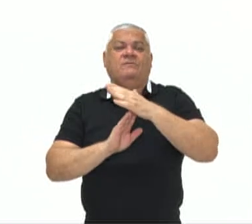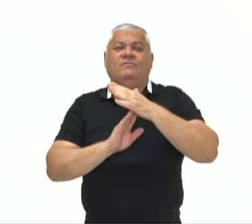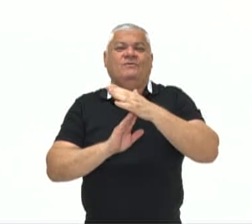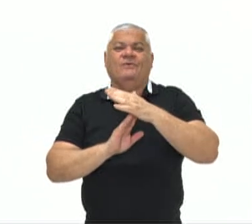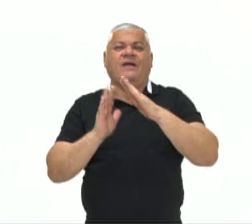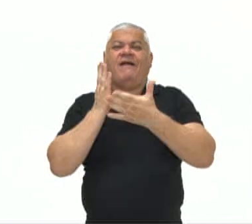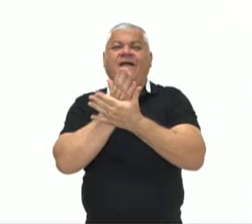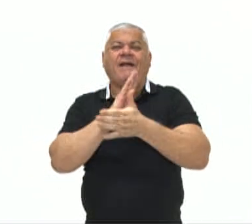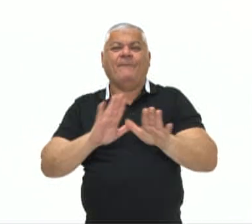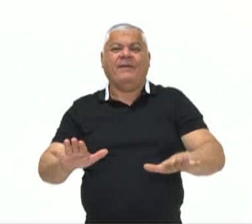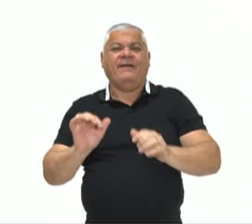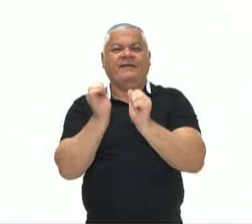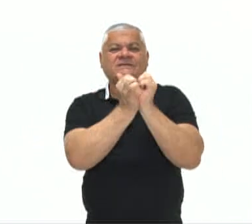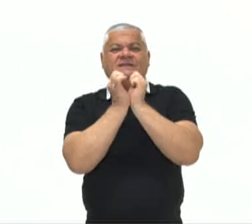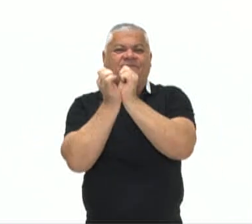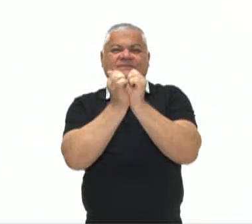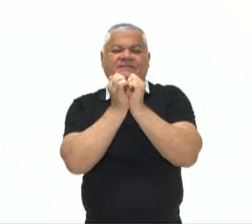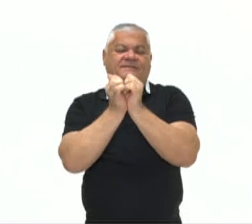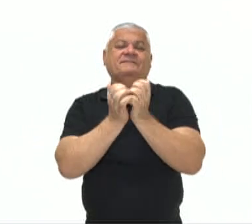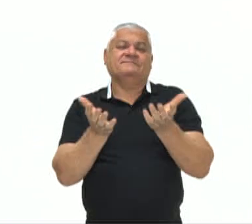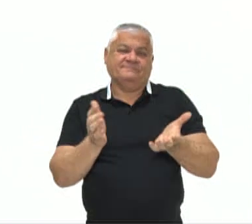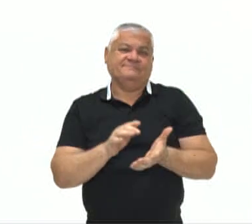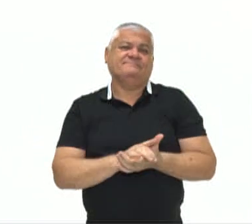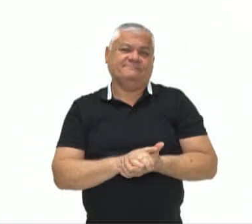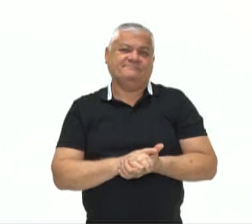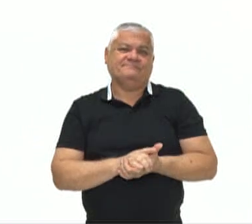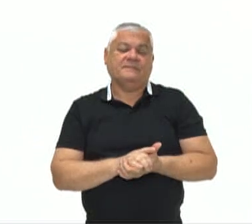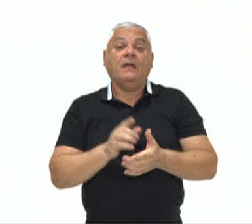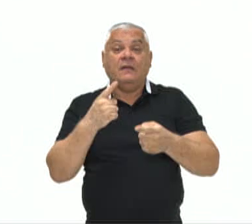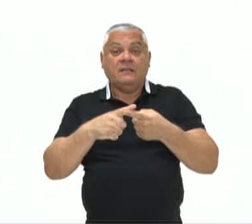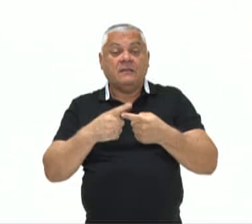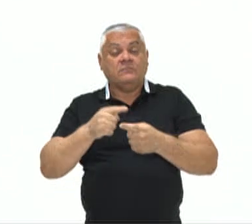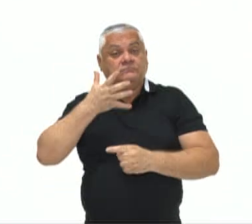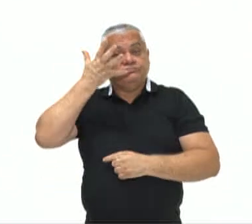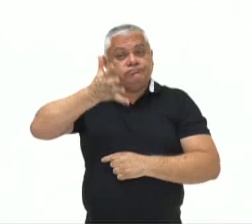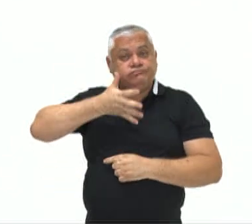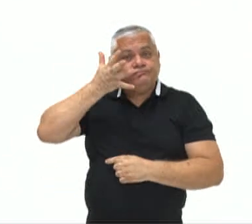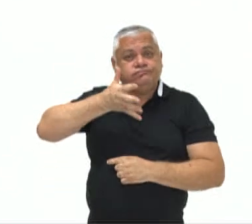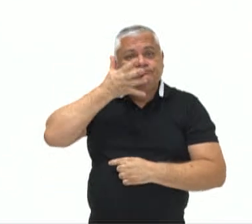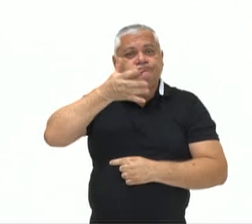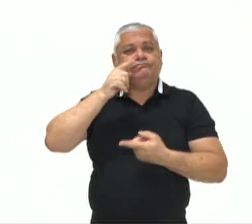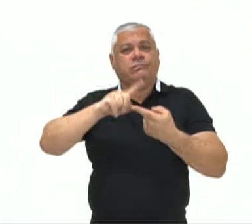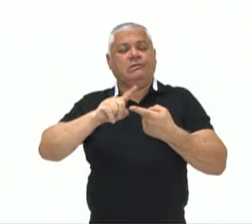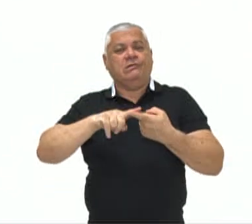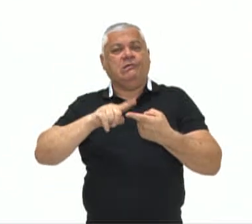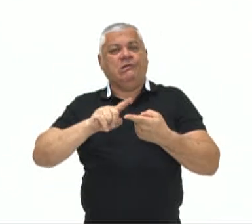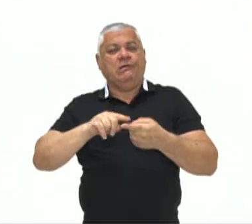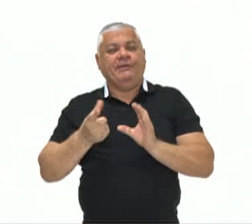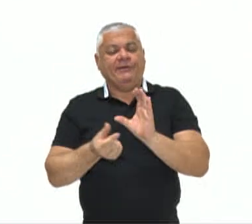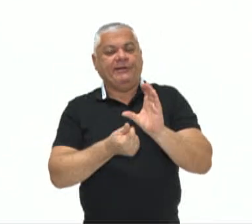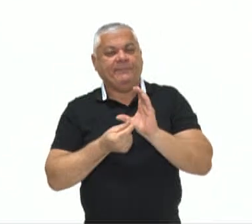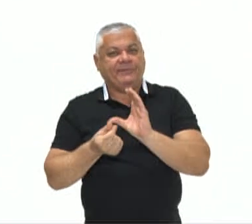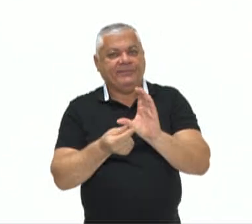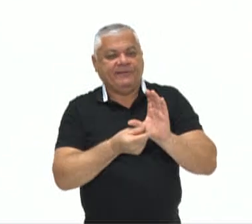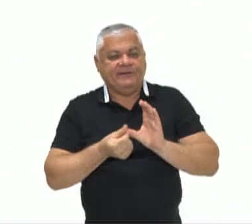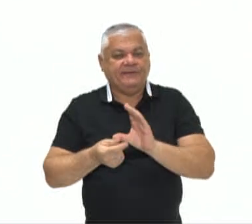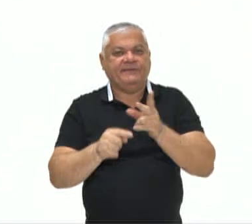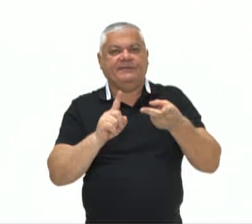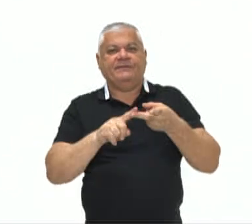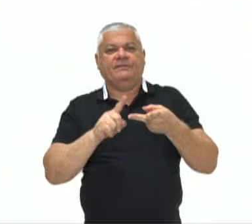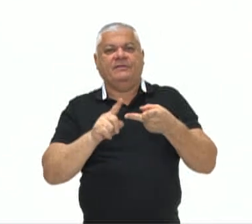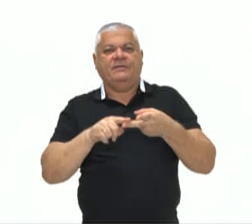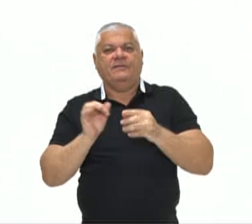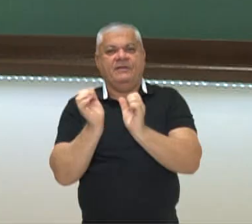do trabalho brutal e desumano. O discurso liberal capitalista convivia com a